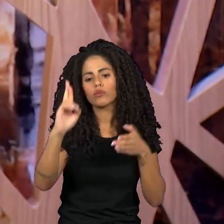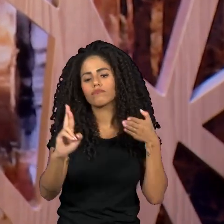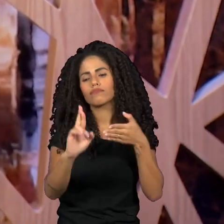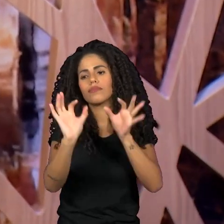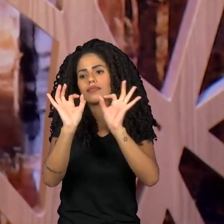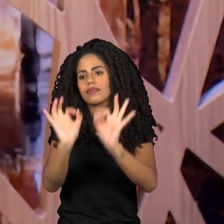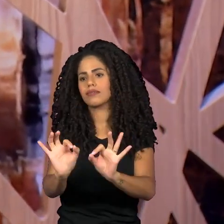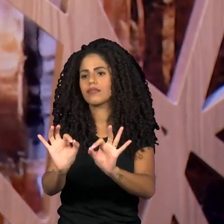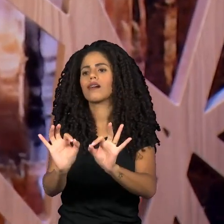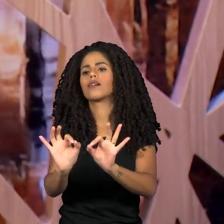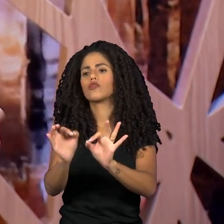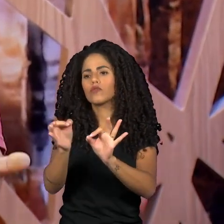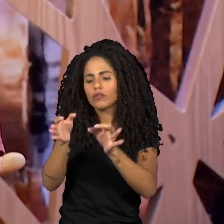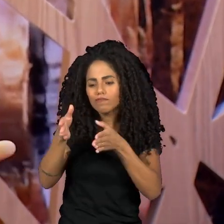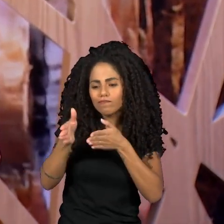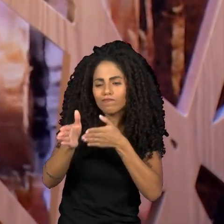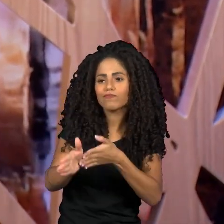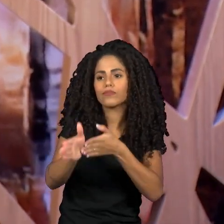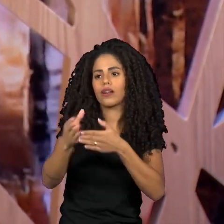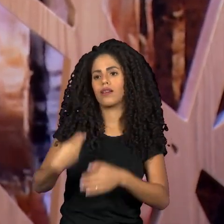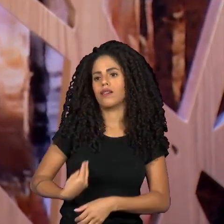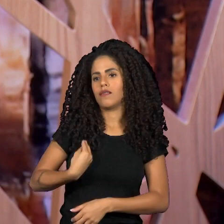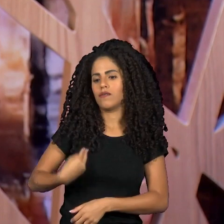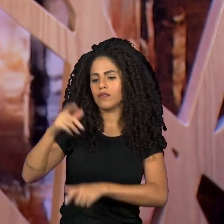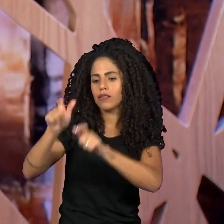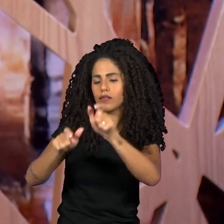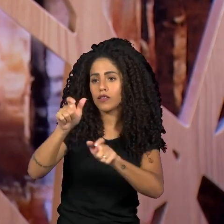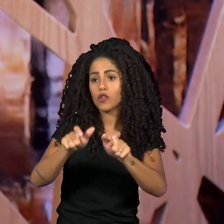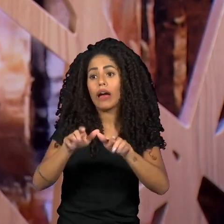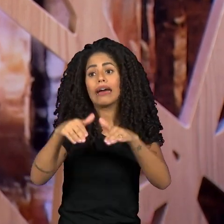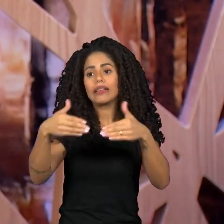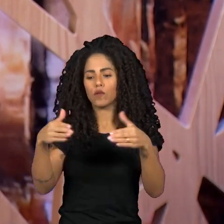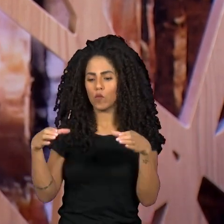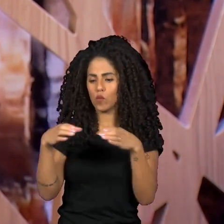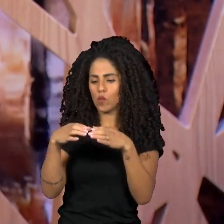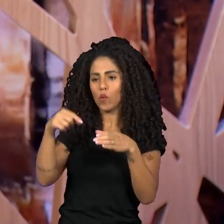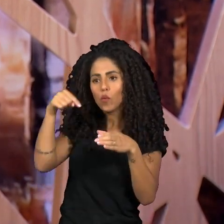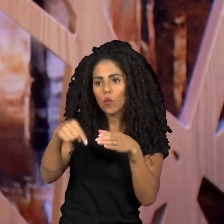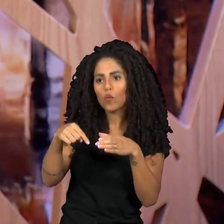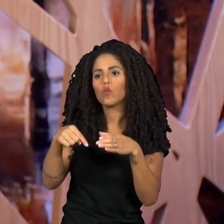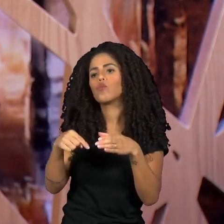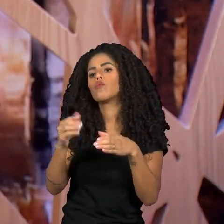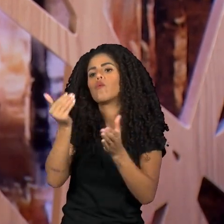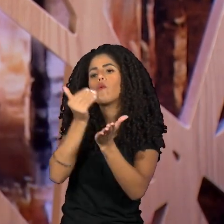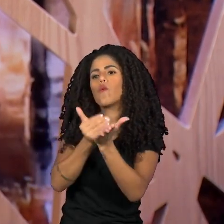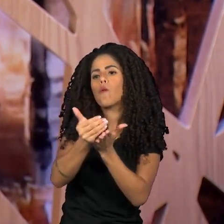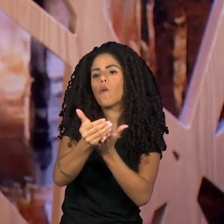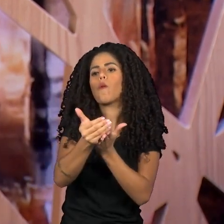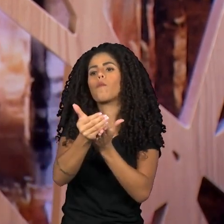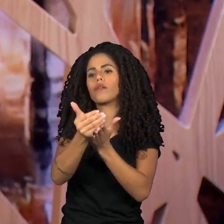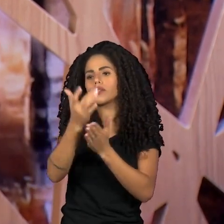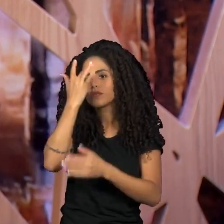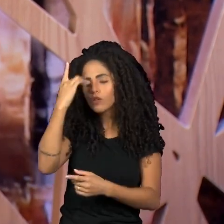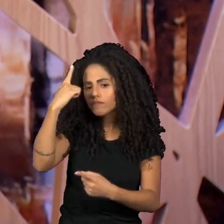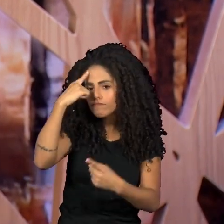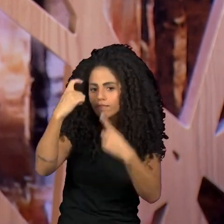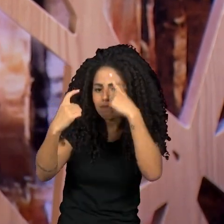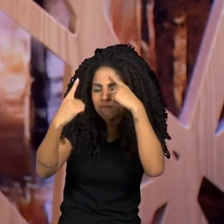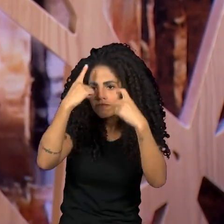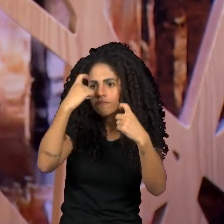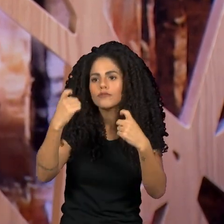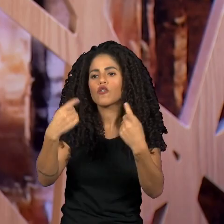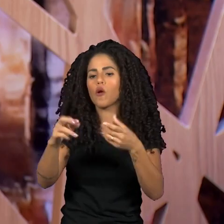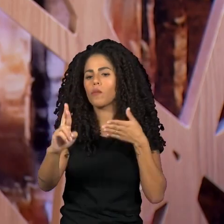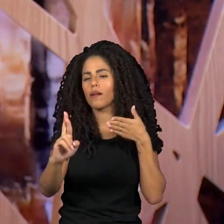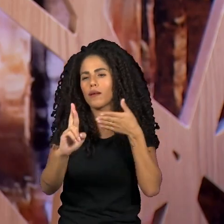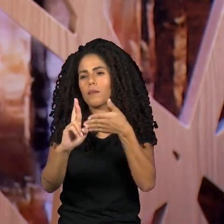definiram os rumos da vida de muitos, né? Então a coletividade, ela traz, primeiro, despersonaliza a ideia da representação,